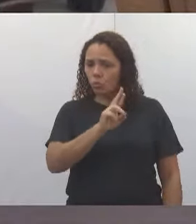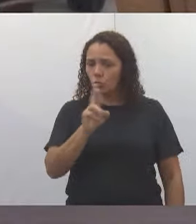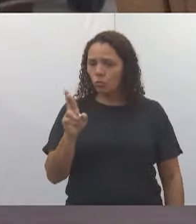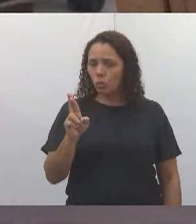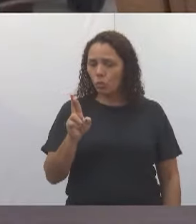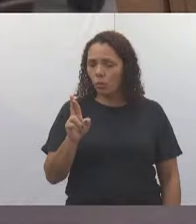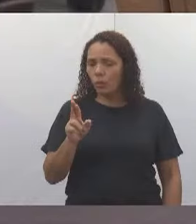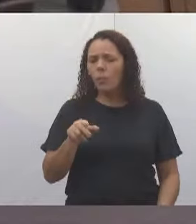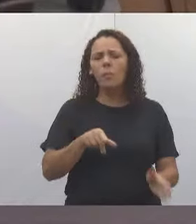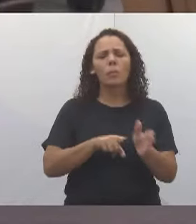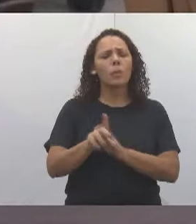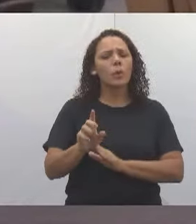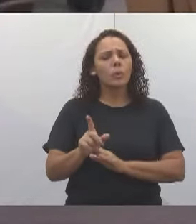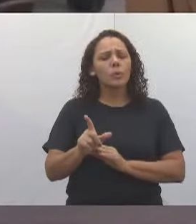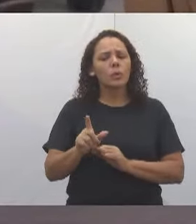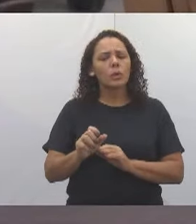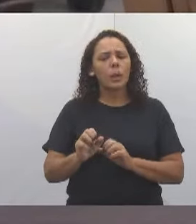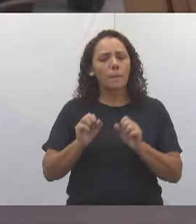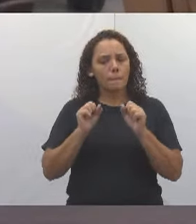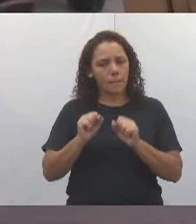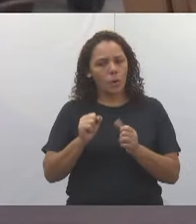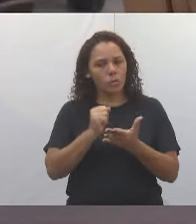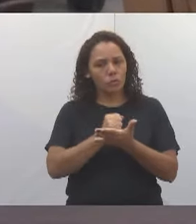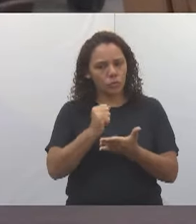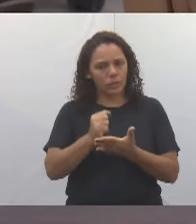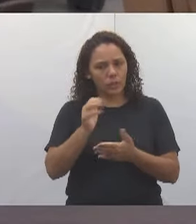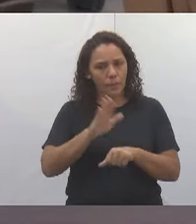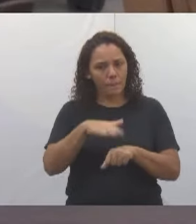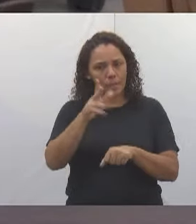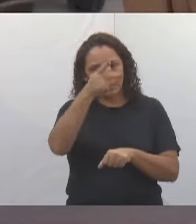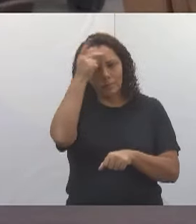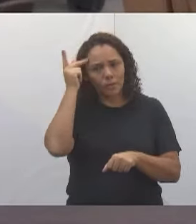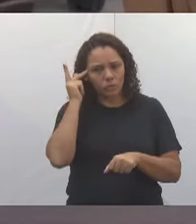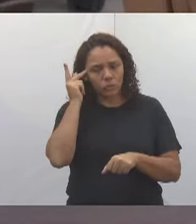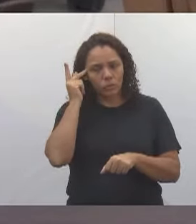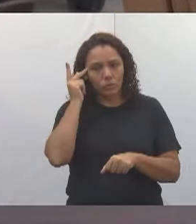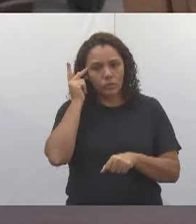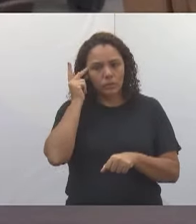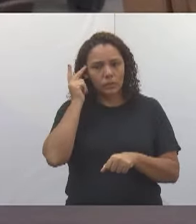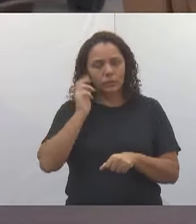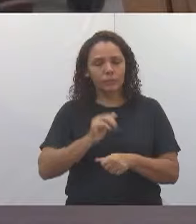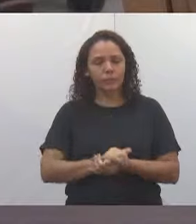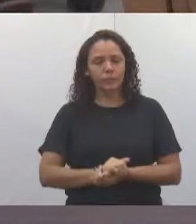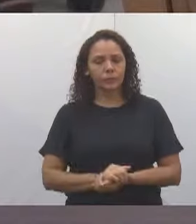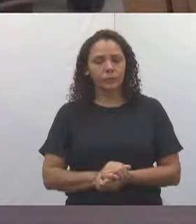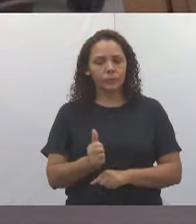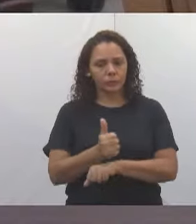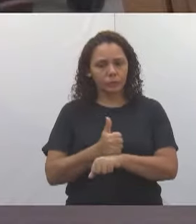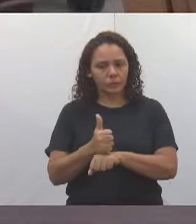há possibilidade de ter mais pessoas credenciadas para este tipo de trabalho.